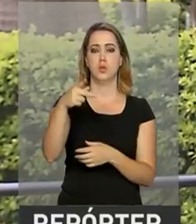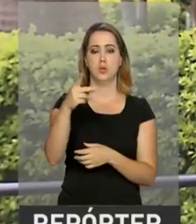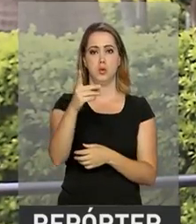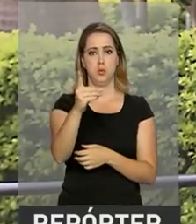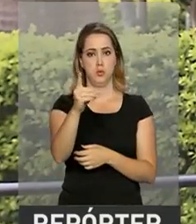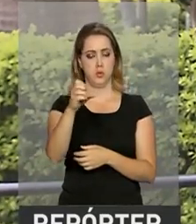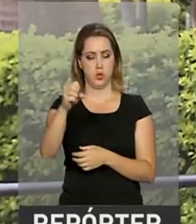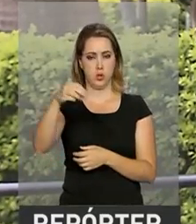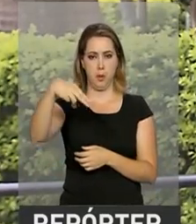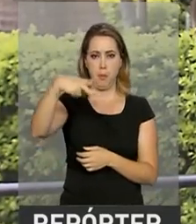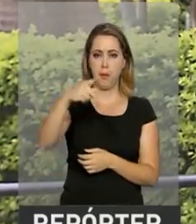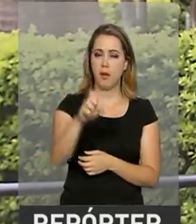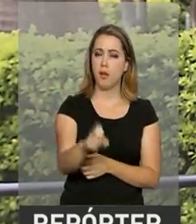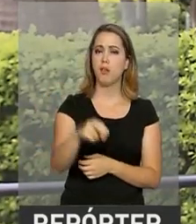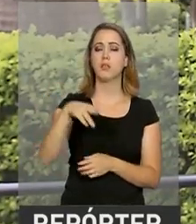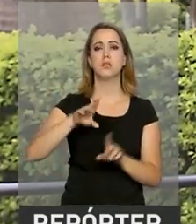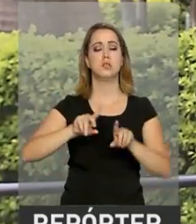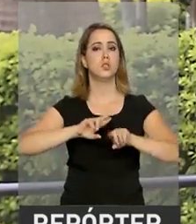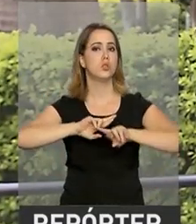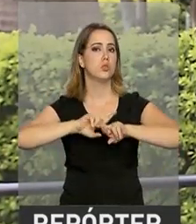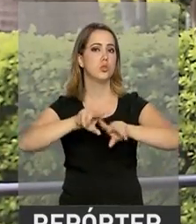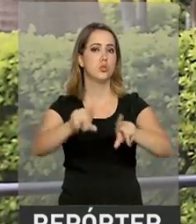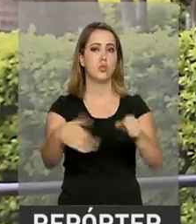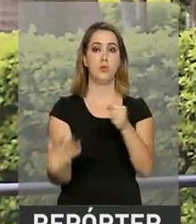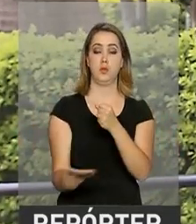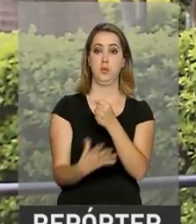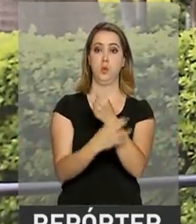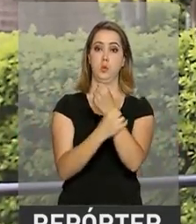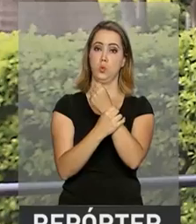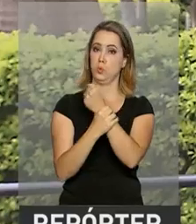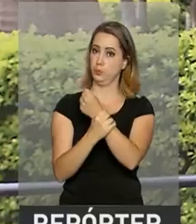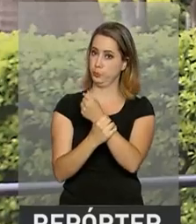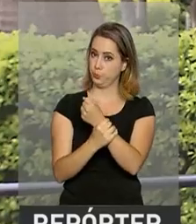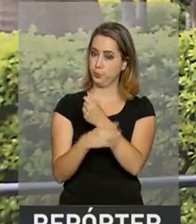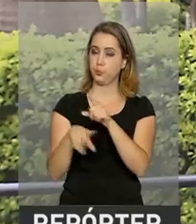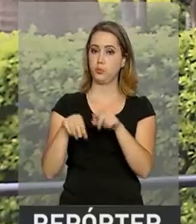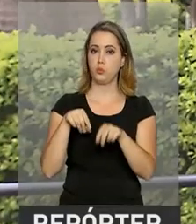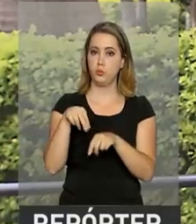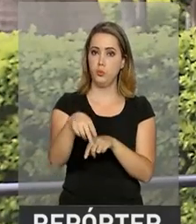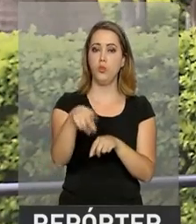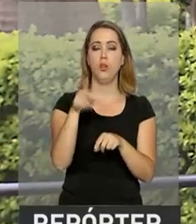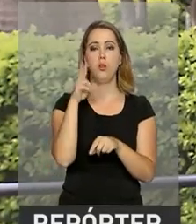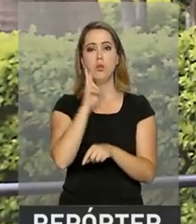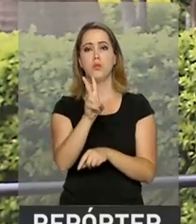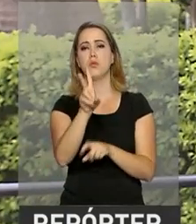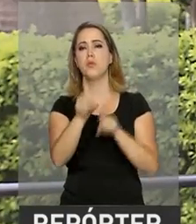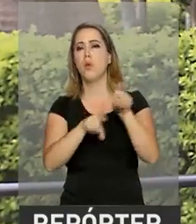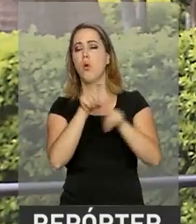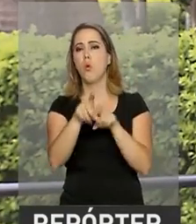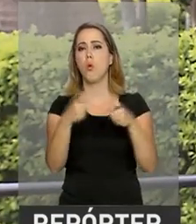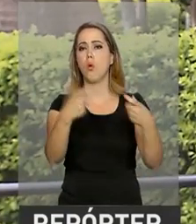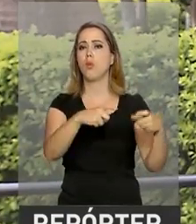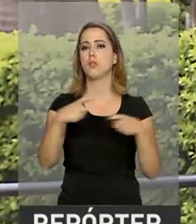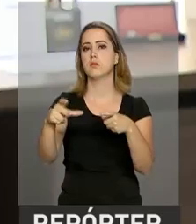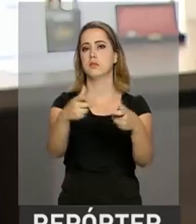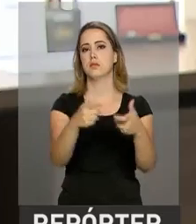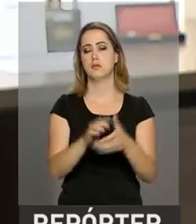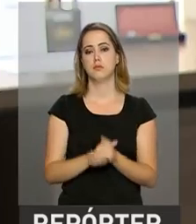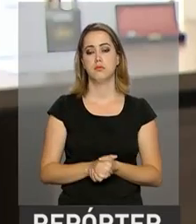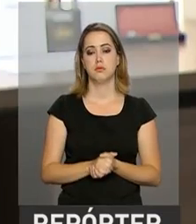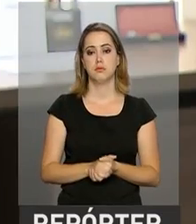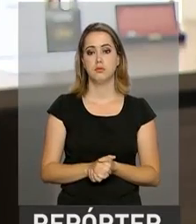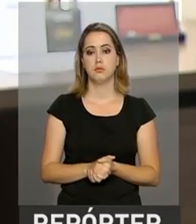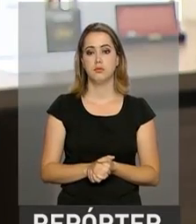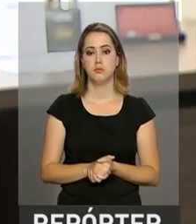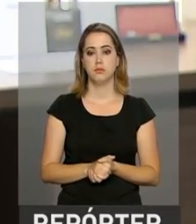e 35.700 sejam rastreadas com o uso de tornozeleiras eletrônicas até 2018